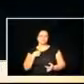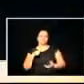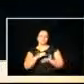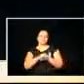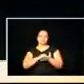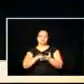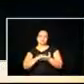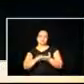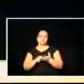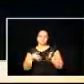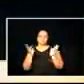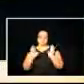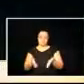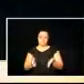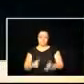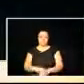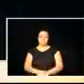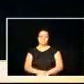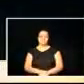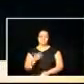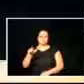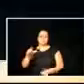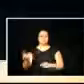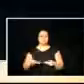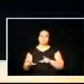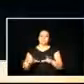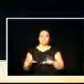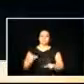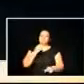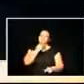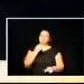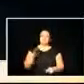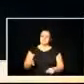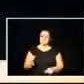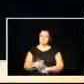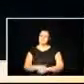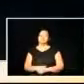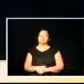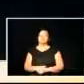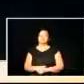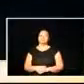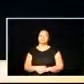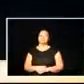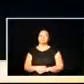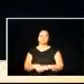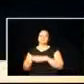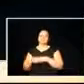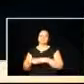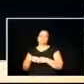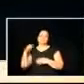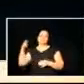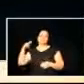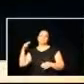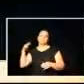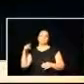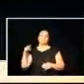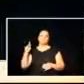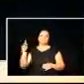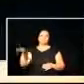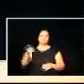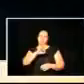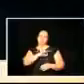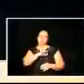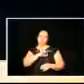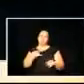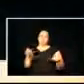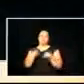reajuste. E você fez um belo trabalho, falou com o Luizinho, parabenizar também o Paulo Miranda, que deu o parecer aqui, você,